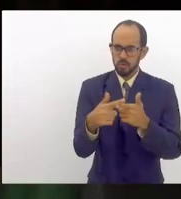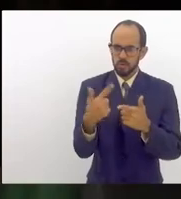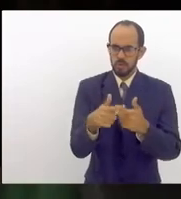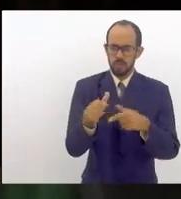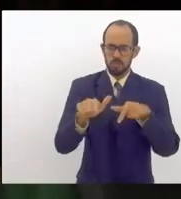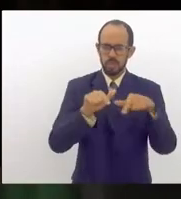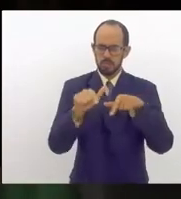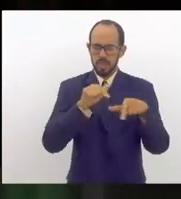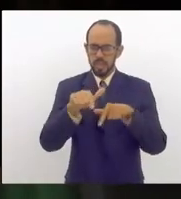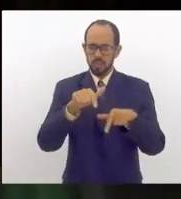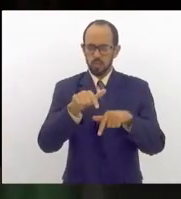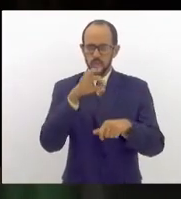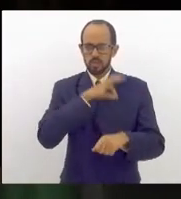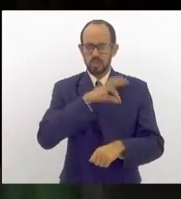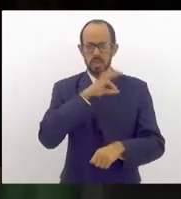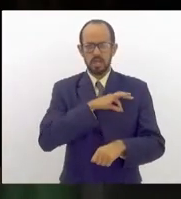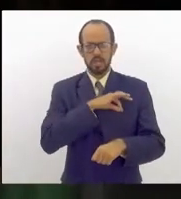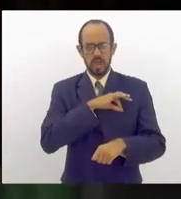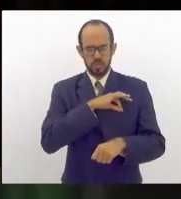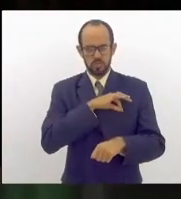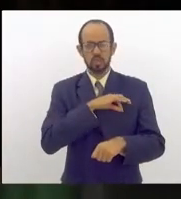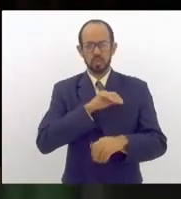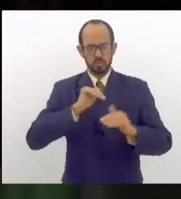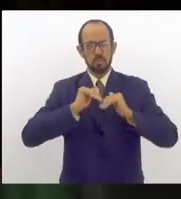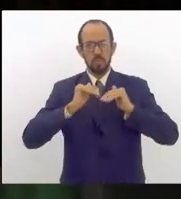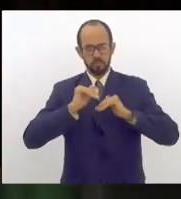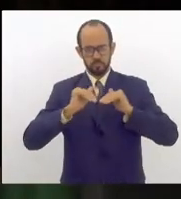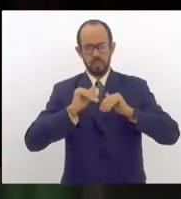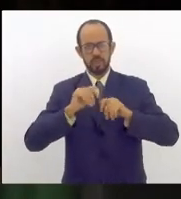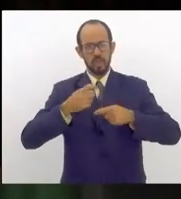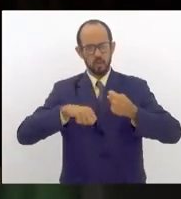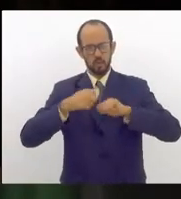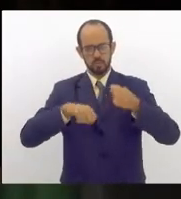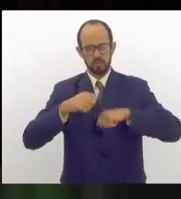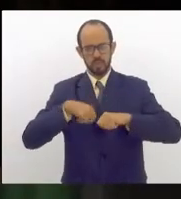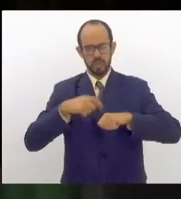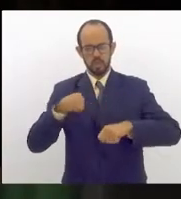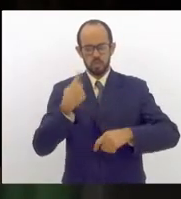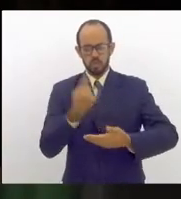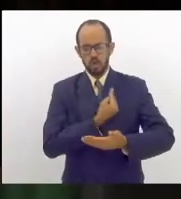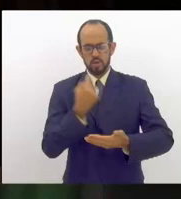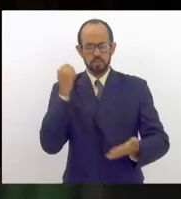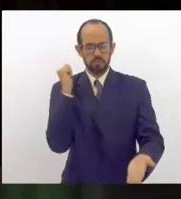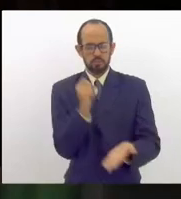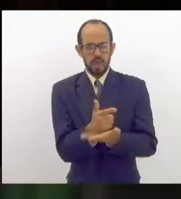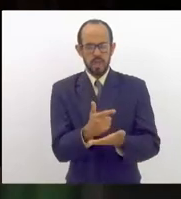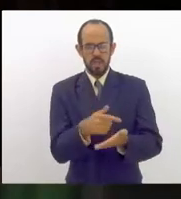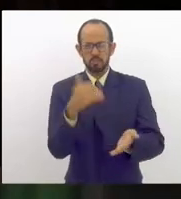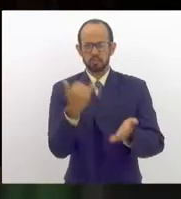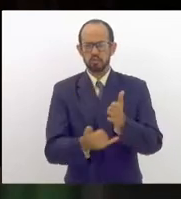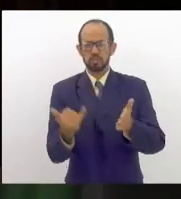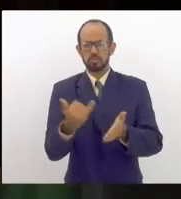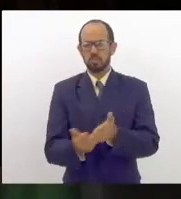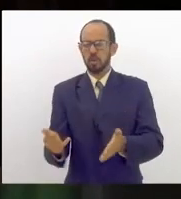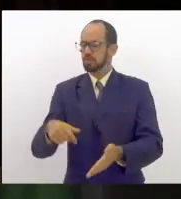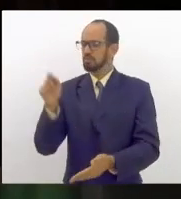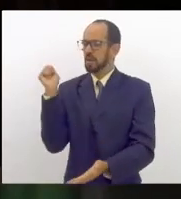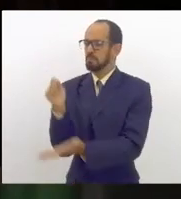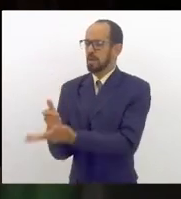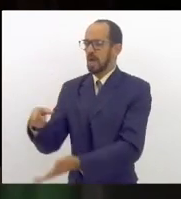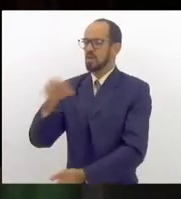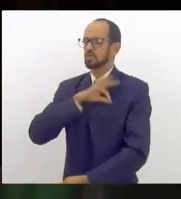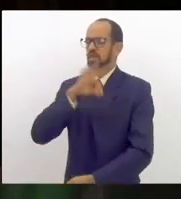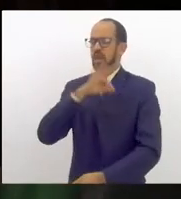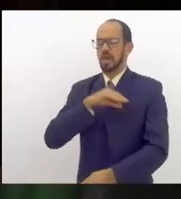que movimenta economia desse país e no entanto nós pagamos altíssimo salário esses parlamentares para eles não fazer nada e nos